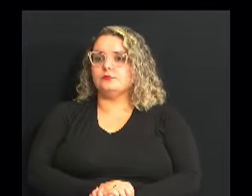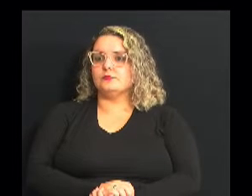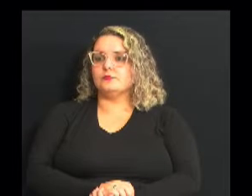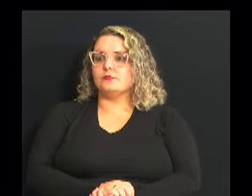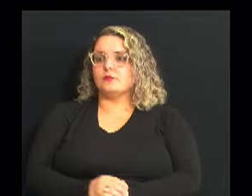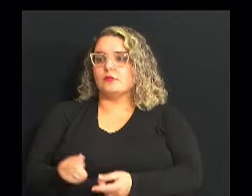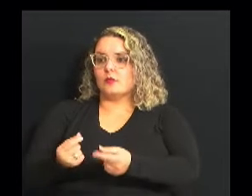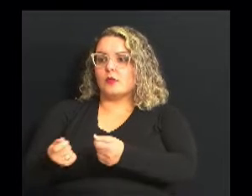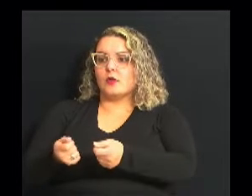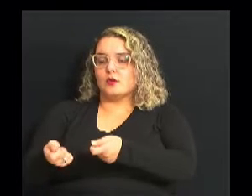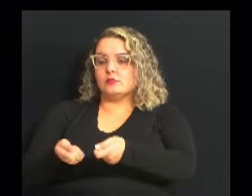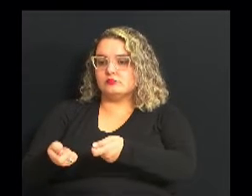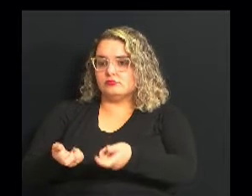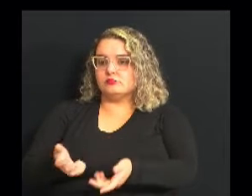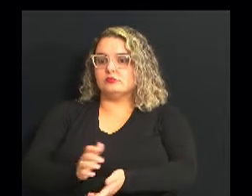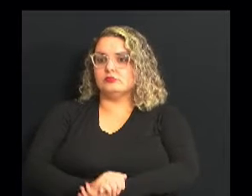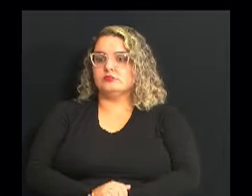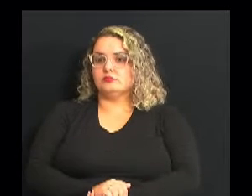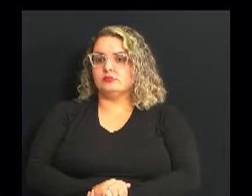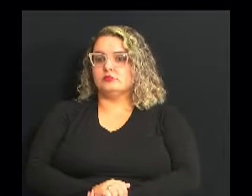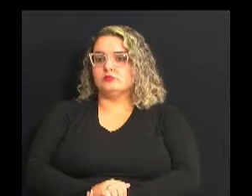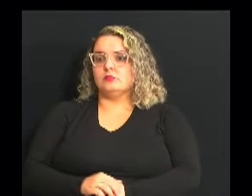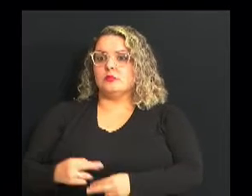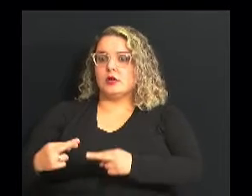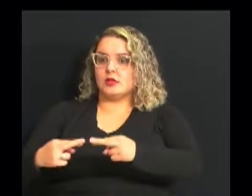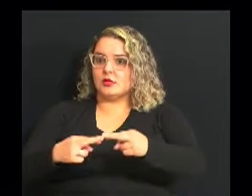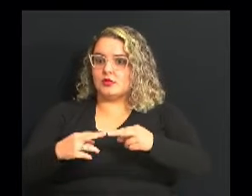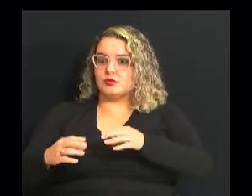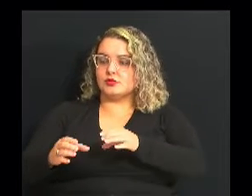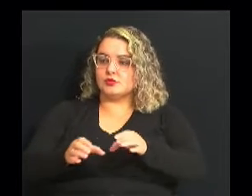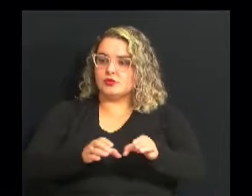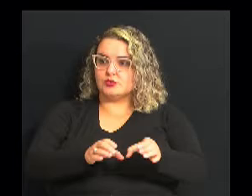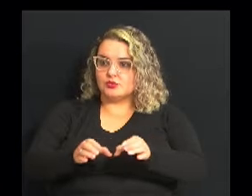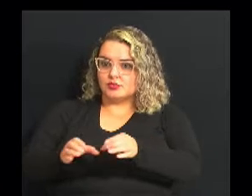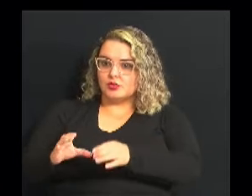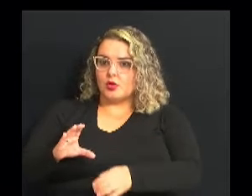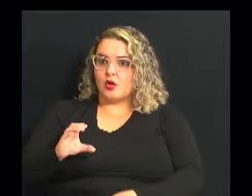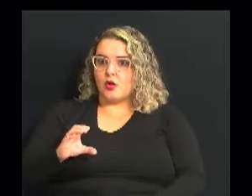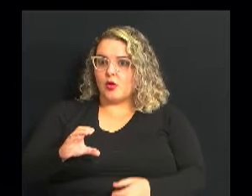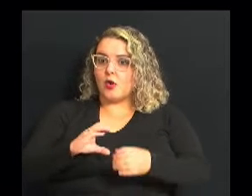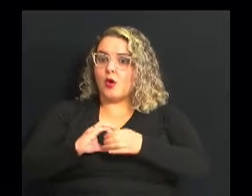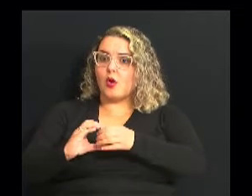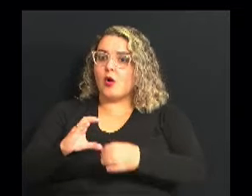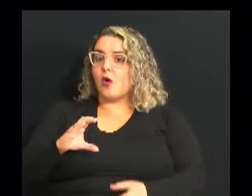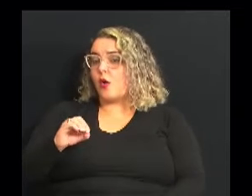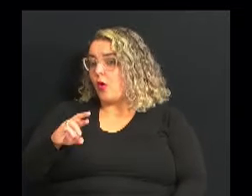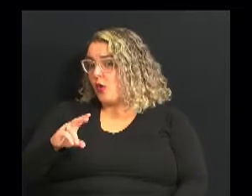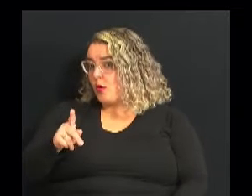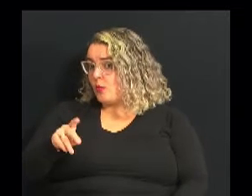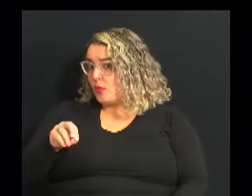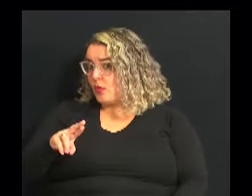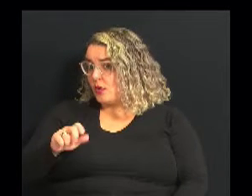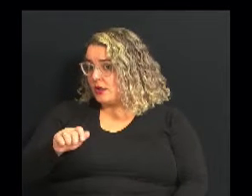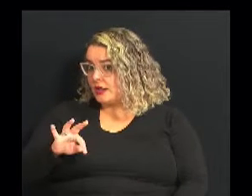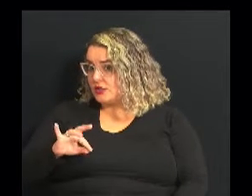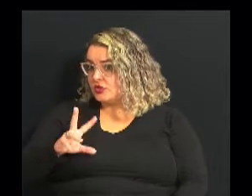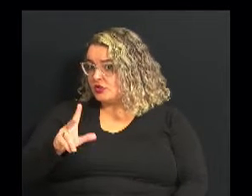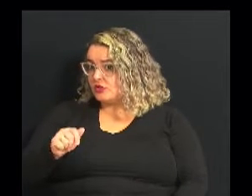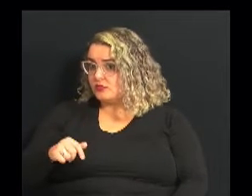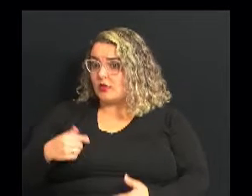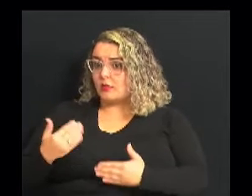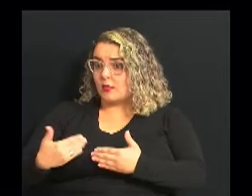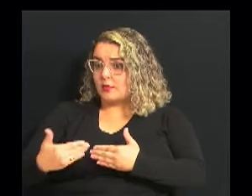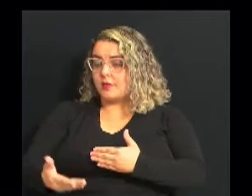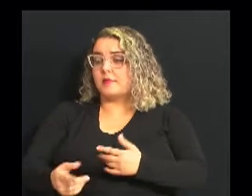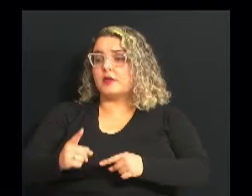Ampliação da rede corporativa, como o Marcelo Miranda bem pontuou, né? Com esse avanço cada vez mais de